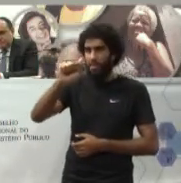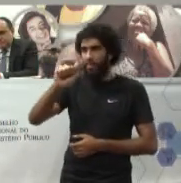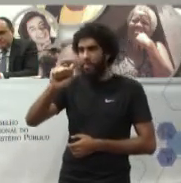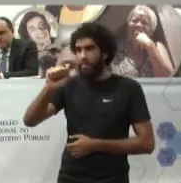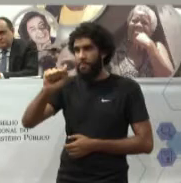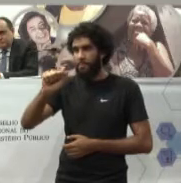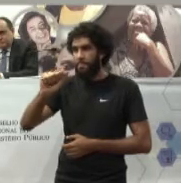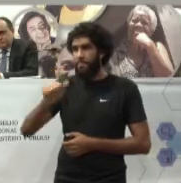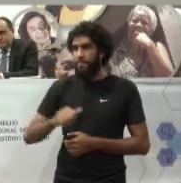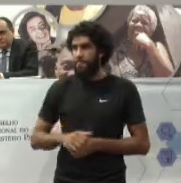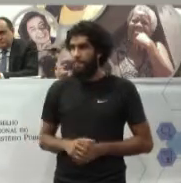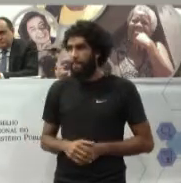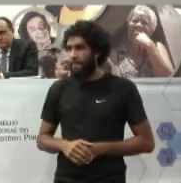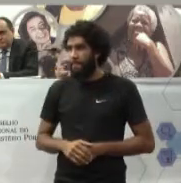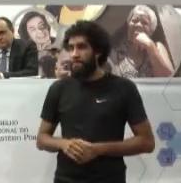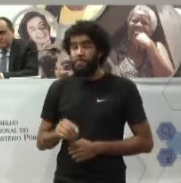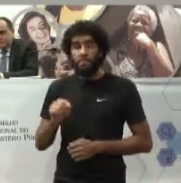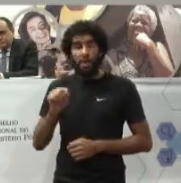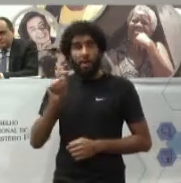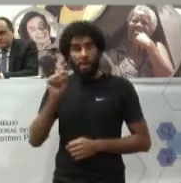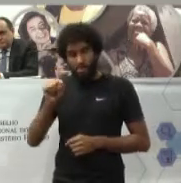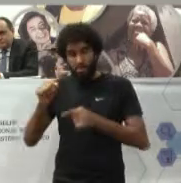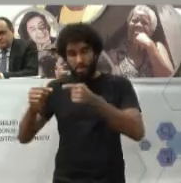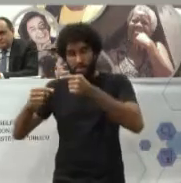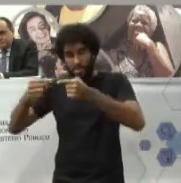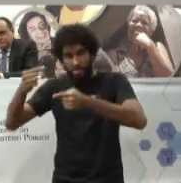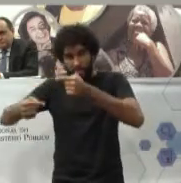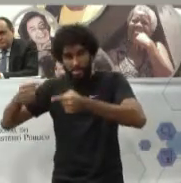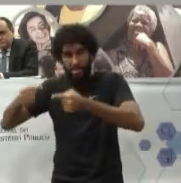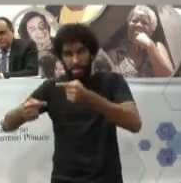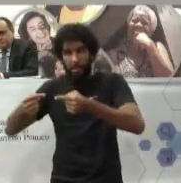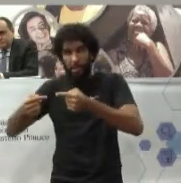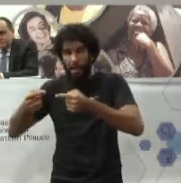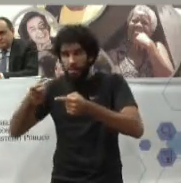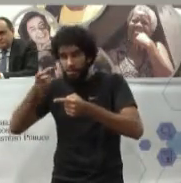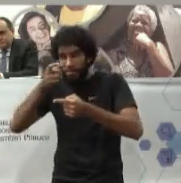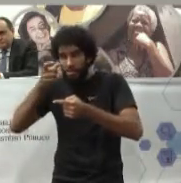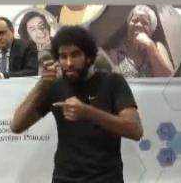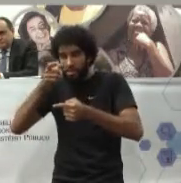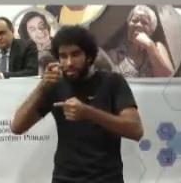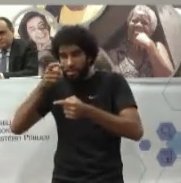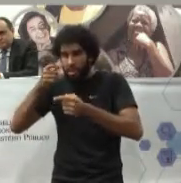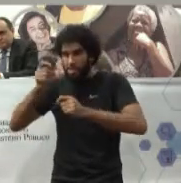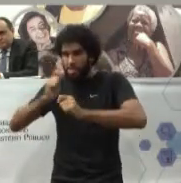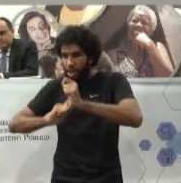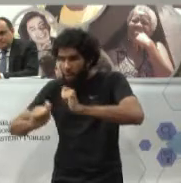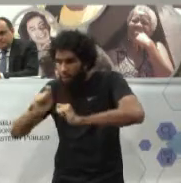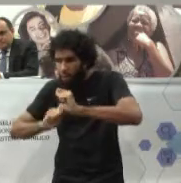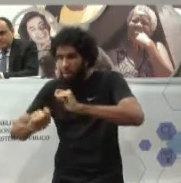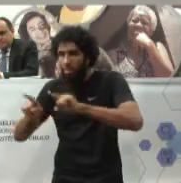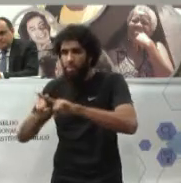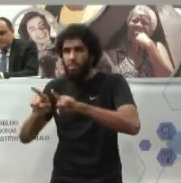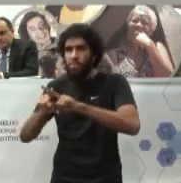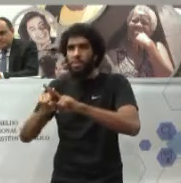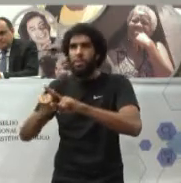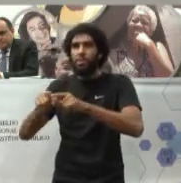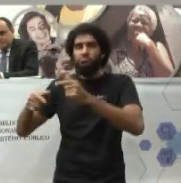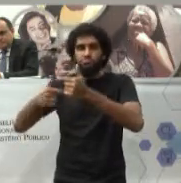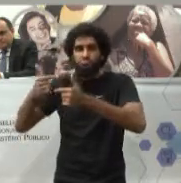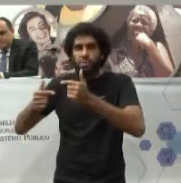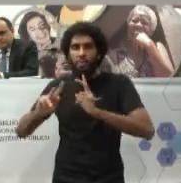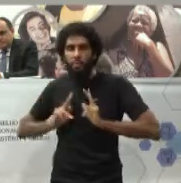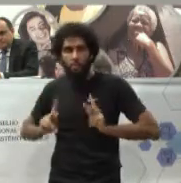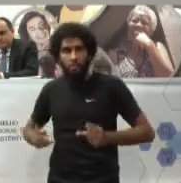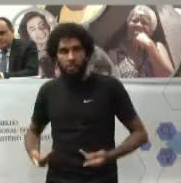alma-ata esse debate a respeito dos interesses em comum amigos em torno de uma atividade humana que